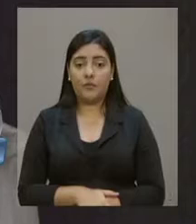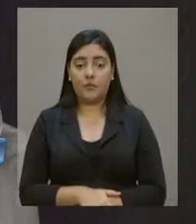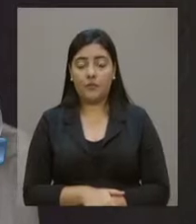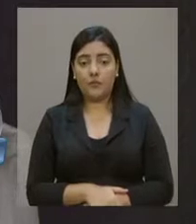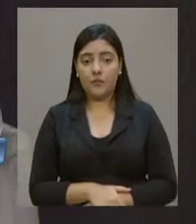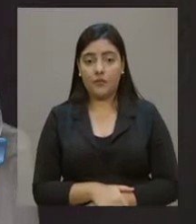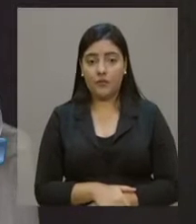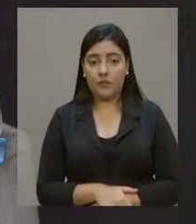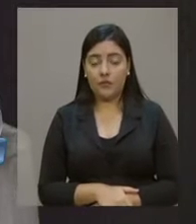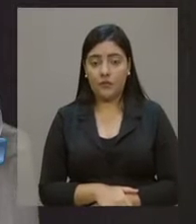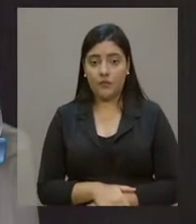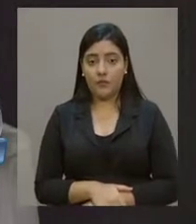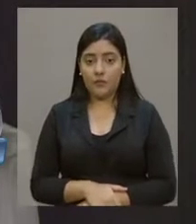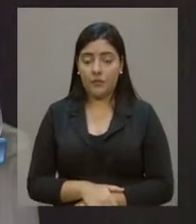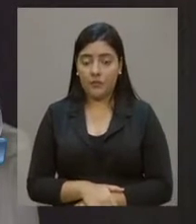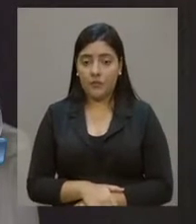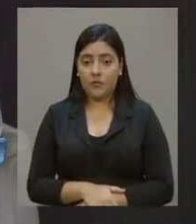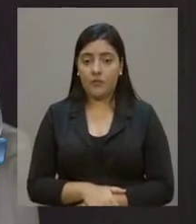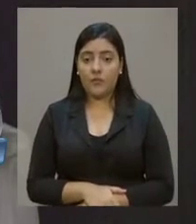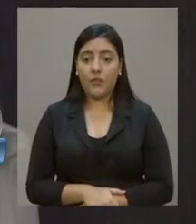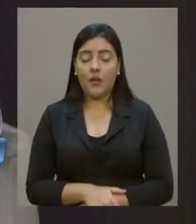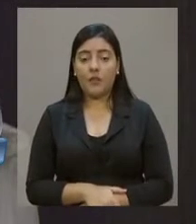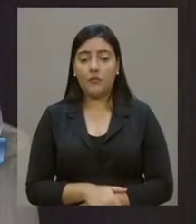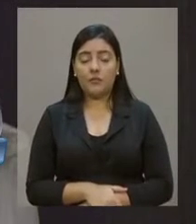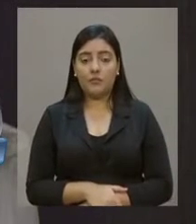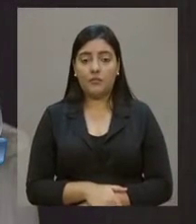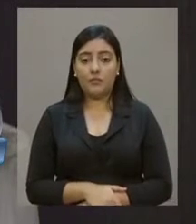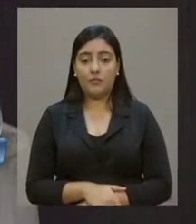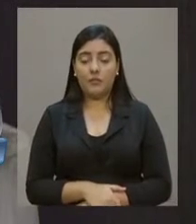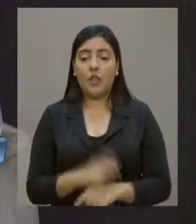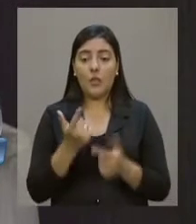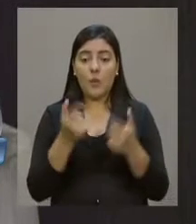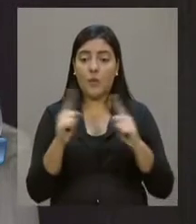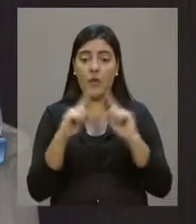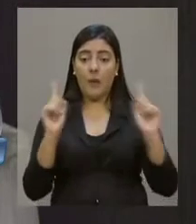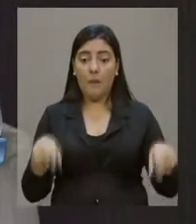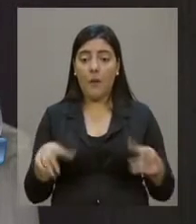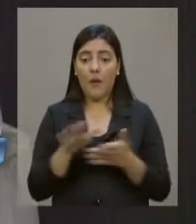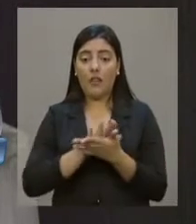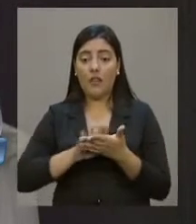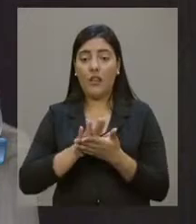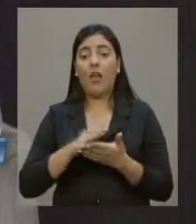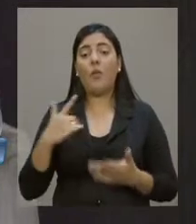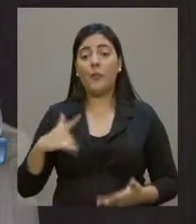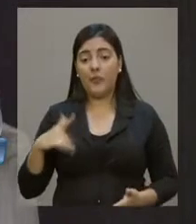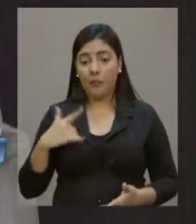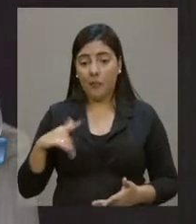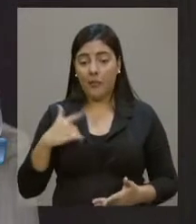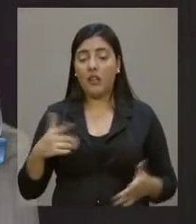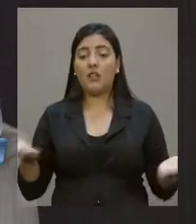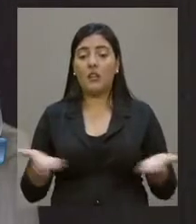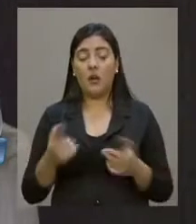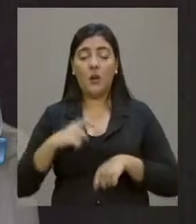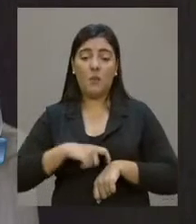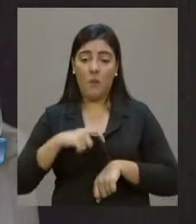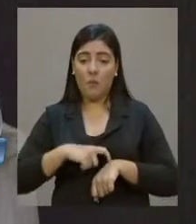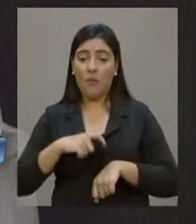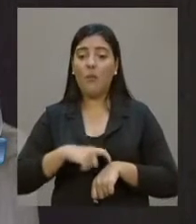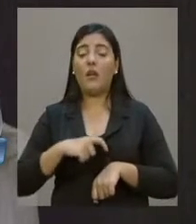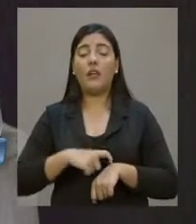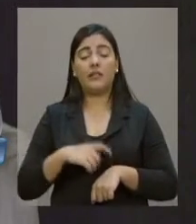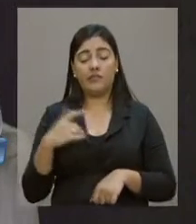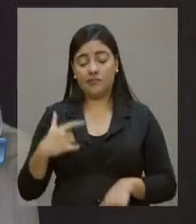projeto para a educação do país, para o ensino superior, para a pesquisa e tecnologia. Eu tenho pena do momento histórico que nós estamos vivendo.